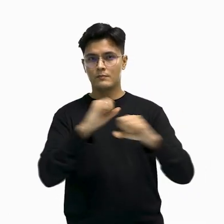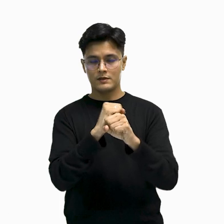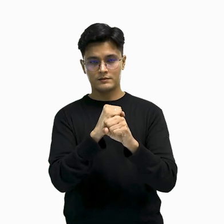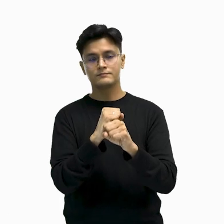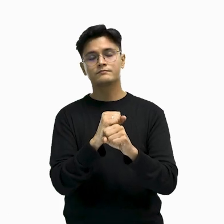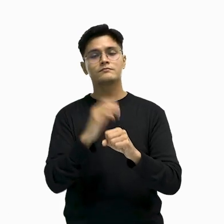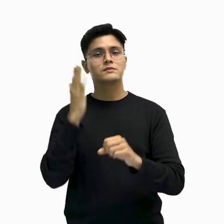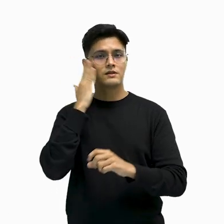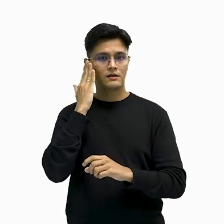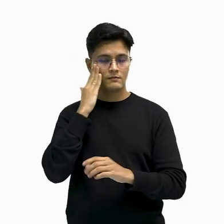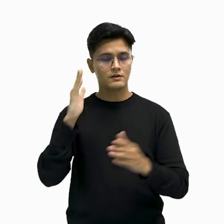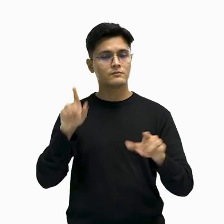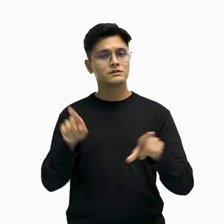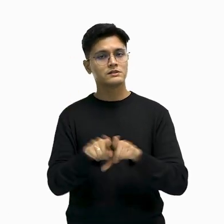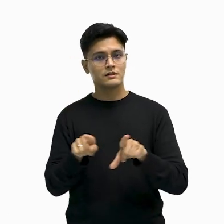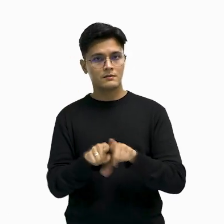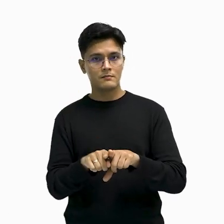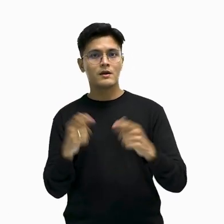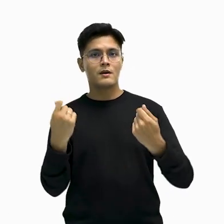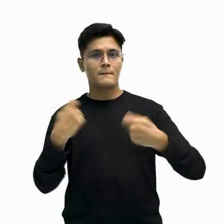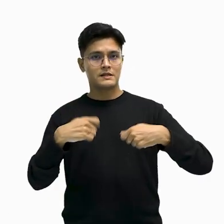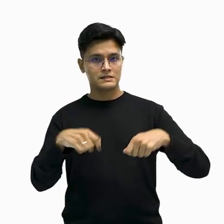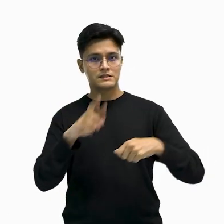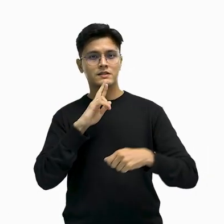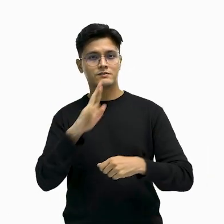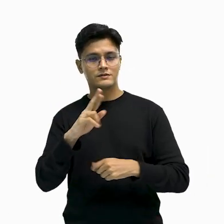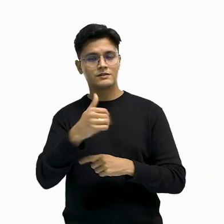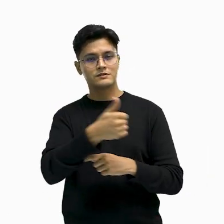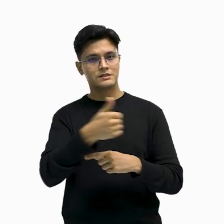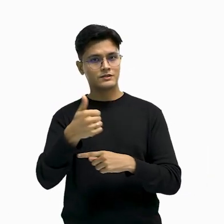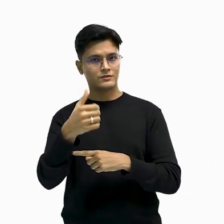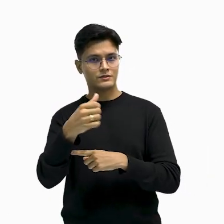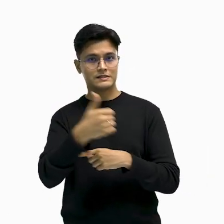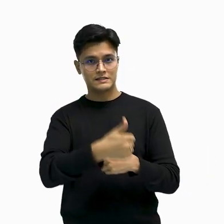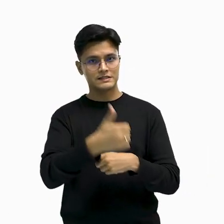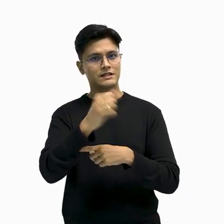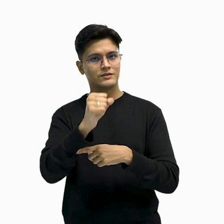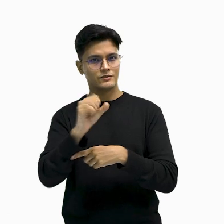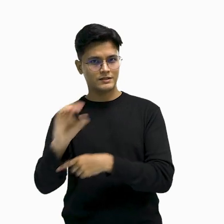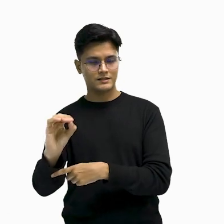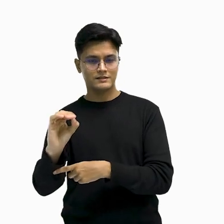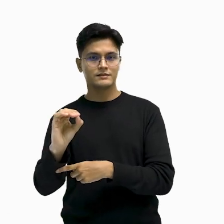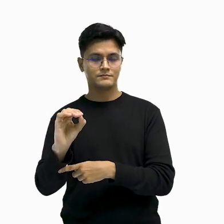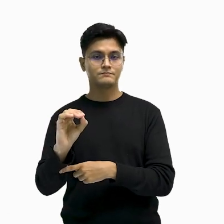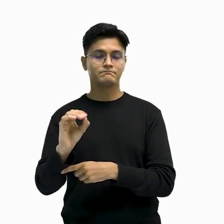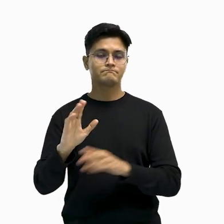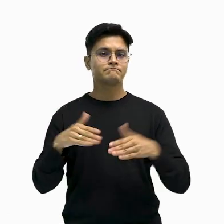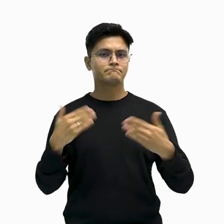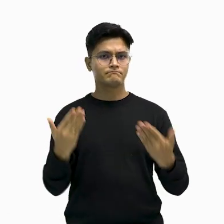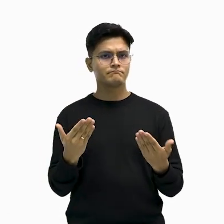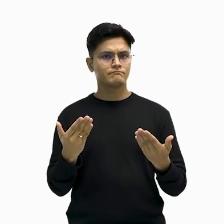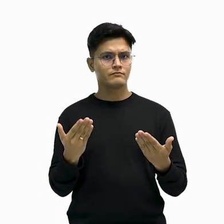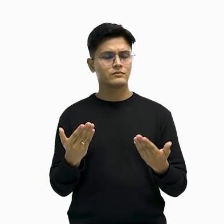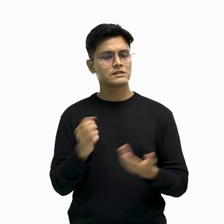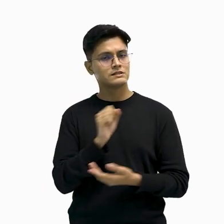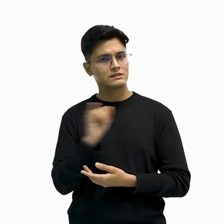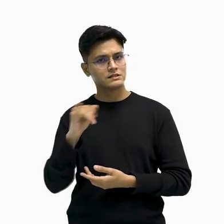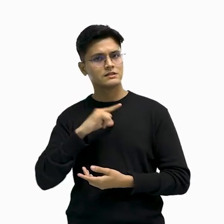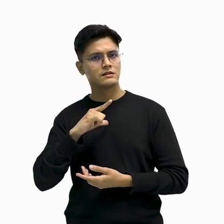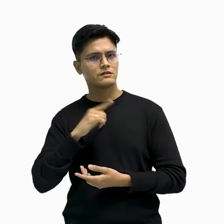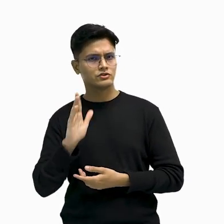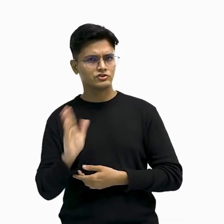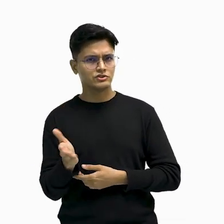que também tem que resultar em 180 graus, tá? Então, veja, se eu já tenho 50